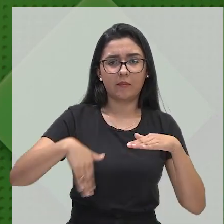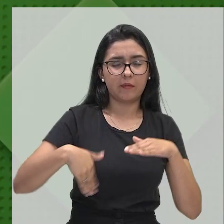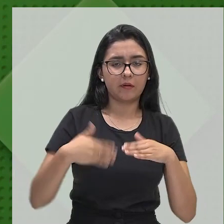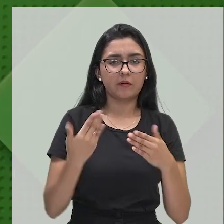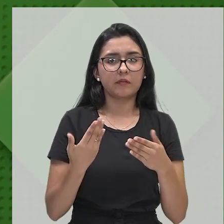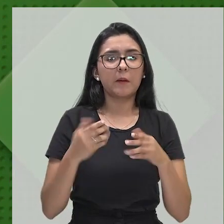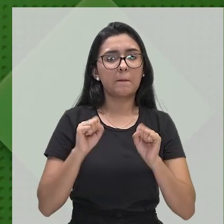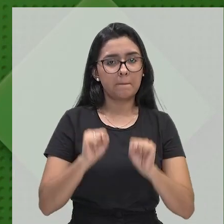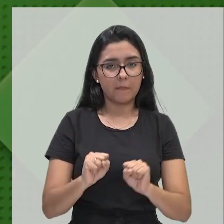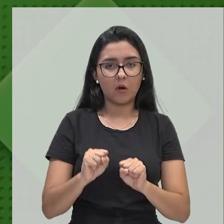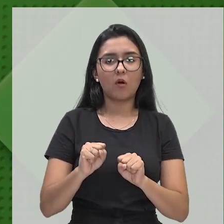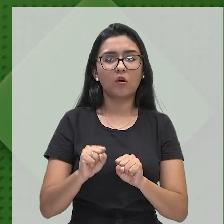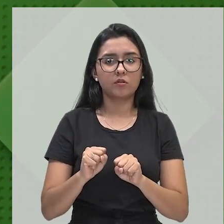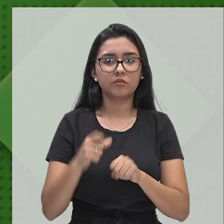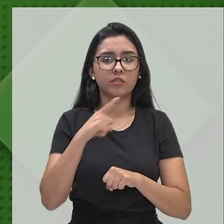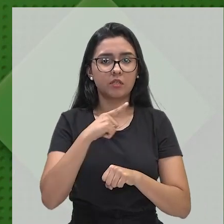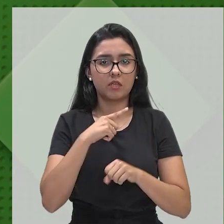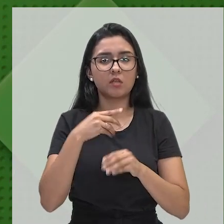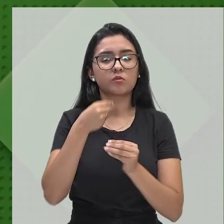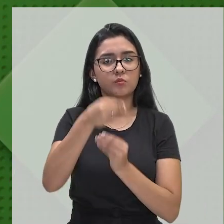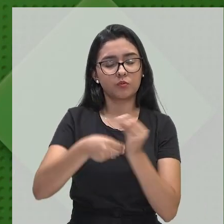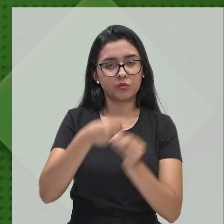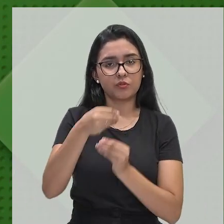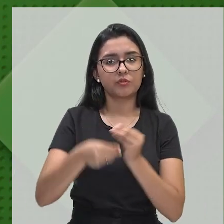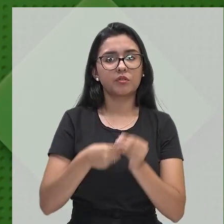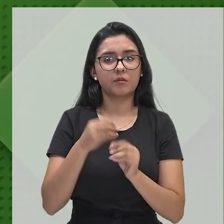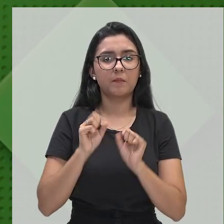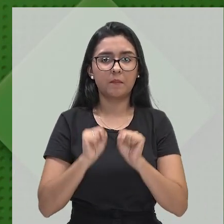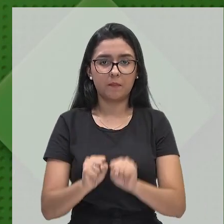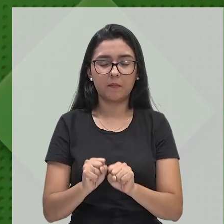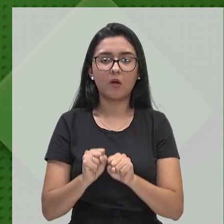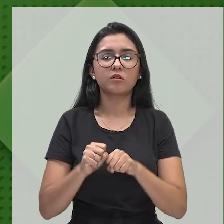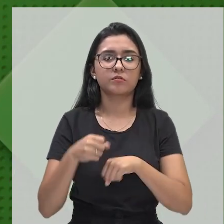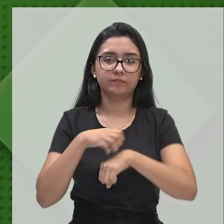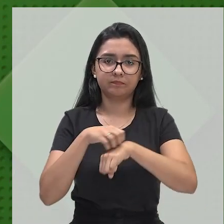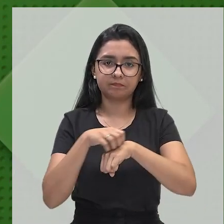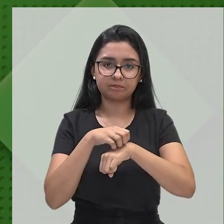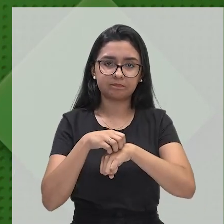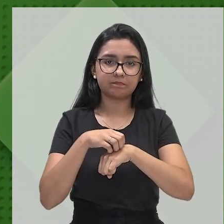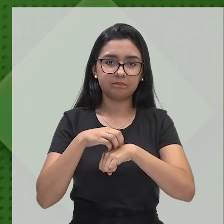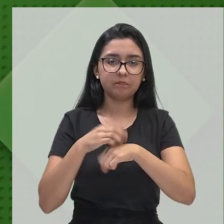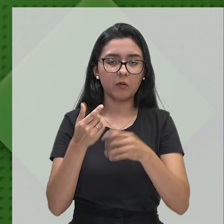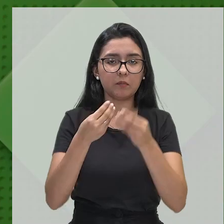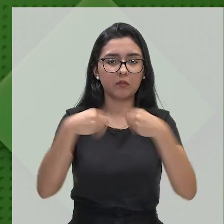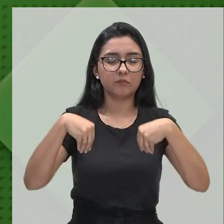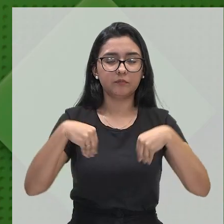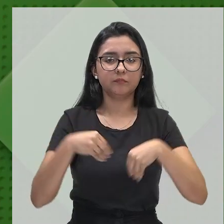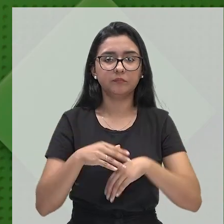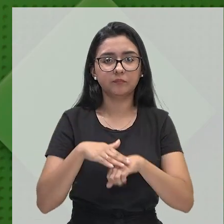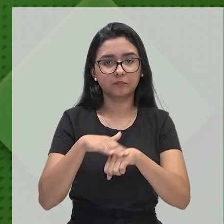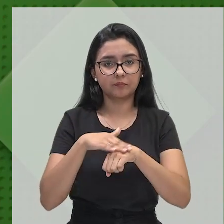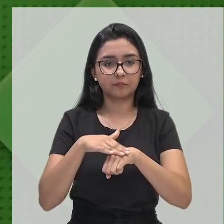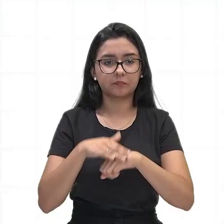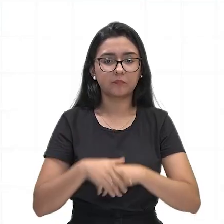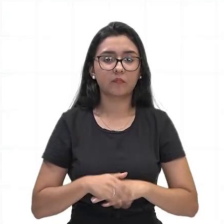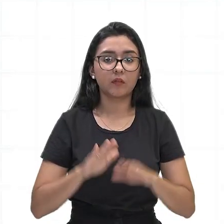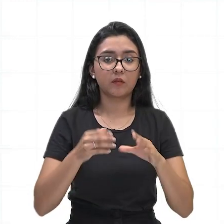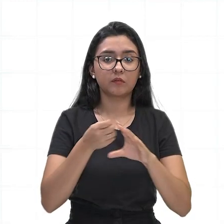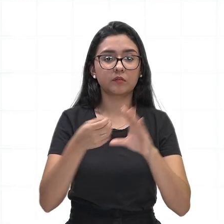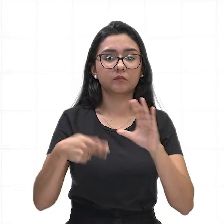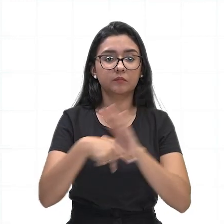na areia, ele pode disparar essa célula, o quinidoblastos, e causar essa queimadura, ok? Bom,